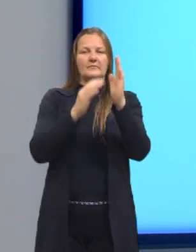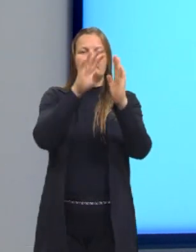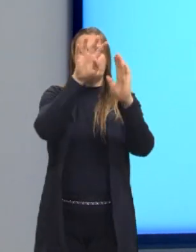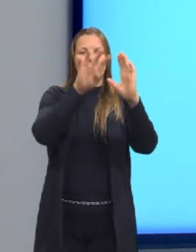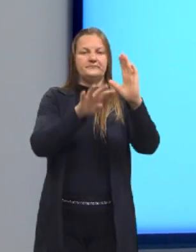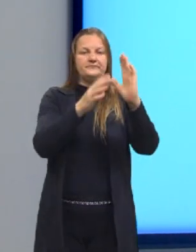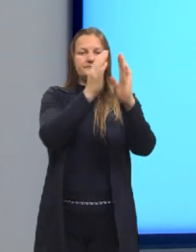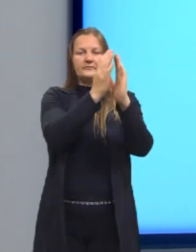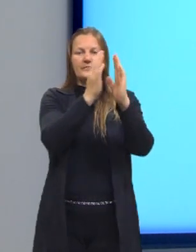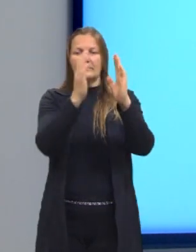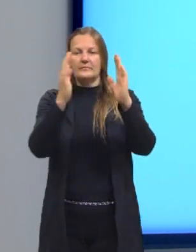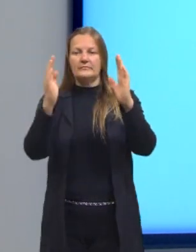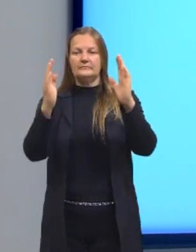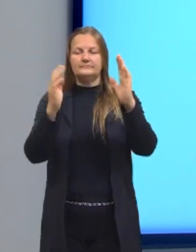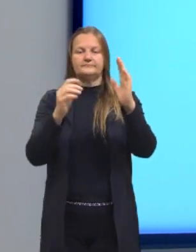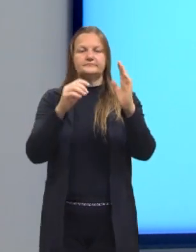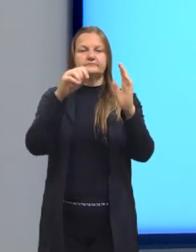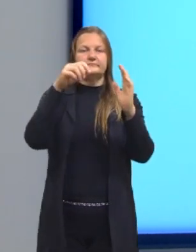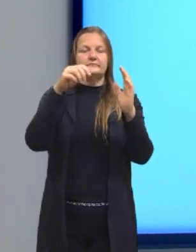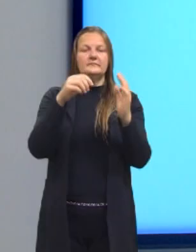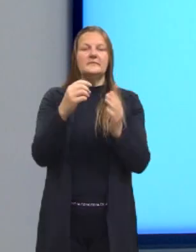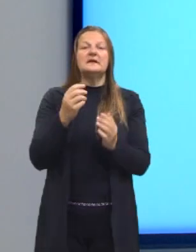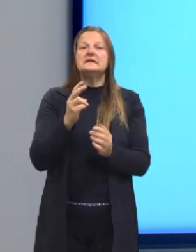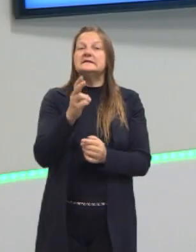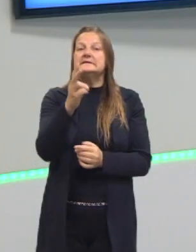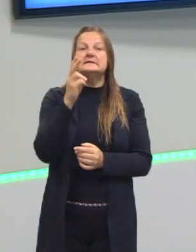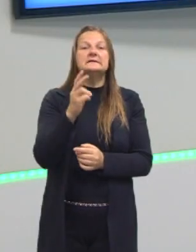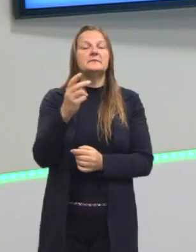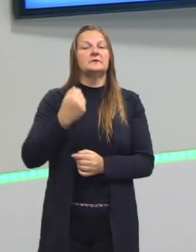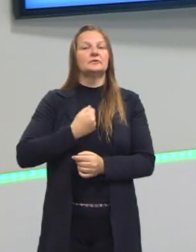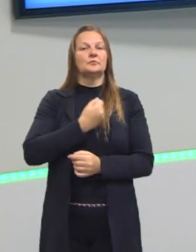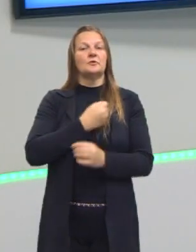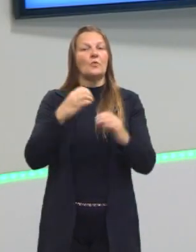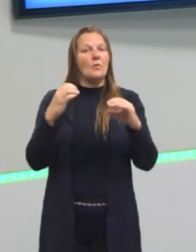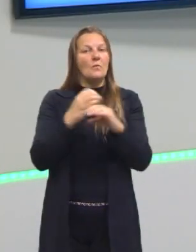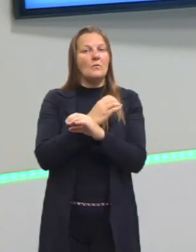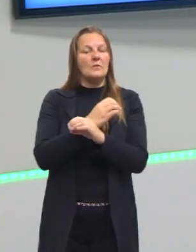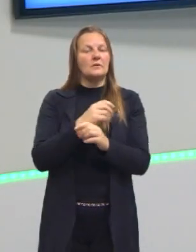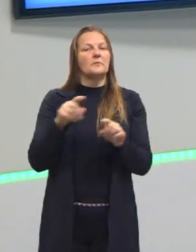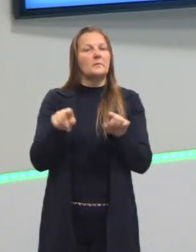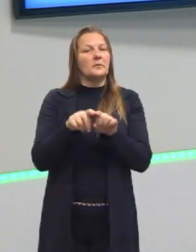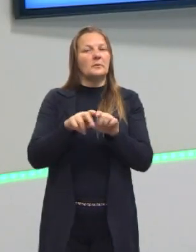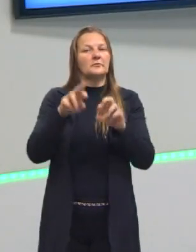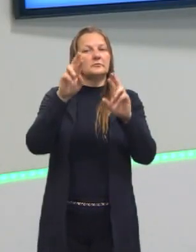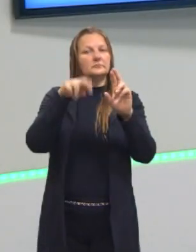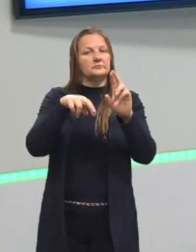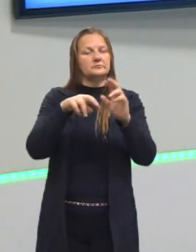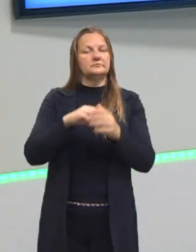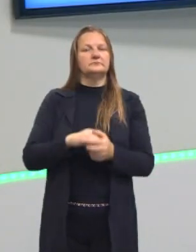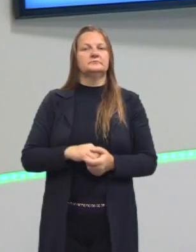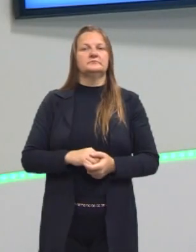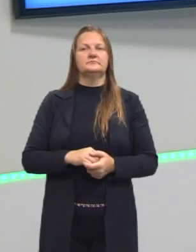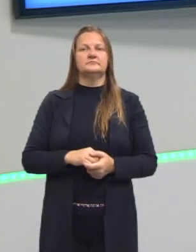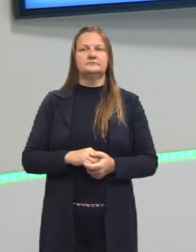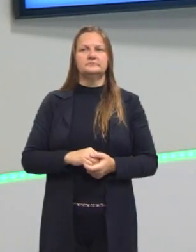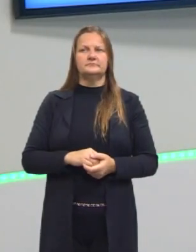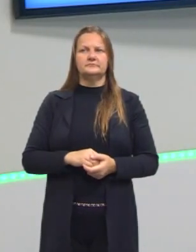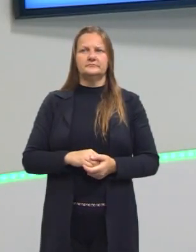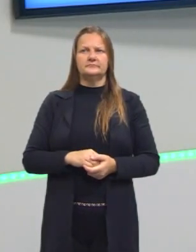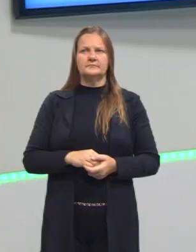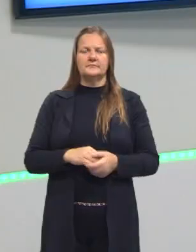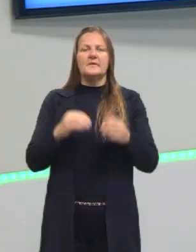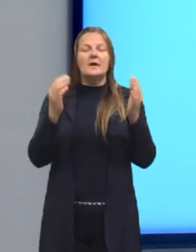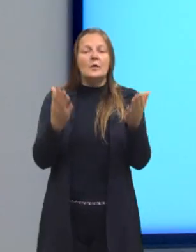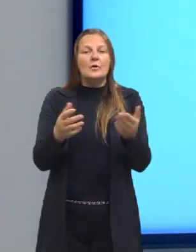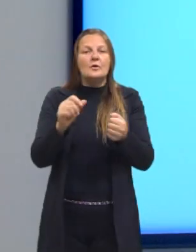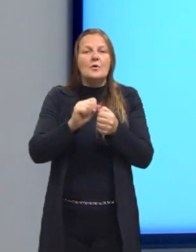considerando i o J números inteiros porque representam as nossas linhas e colunas né agora